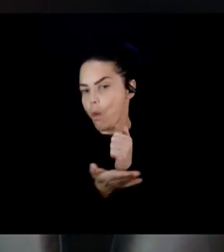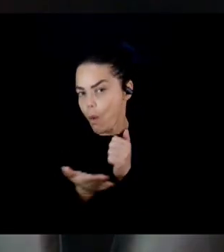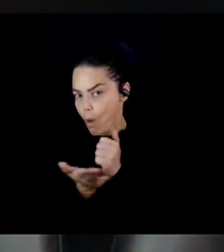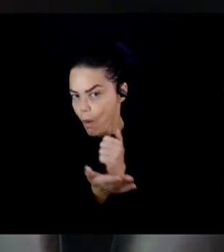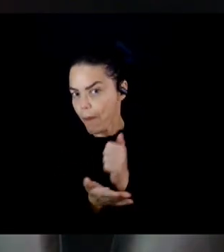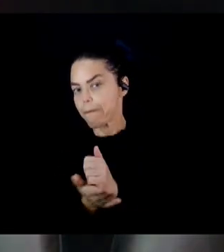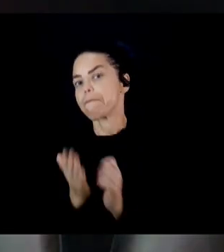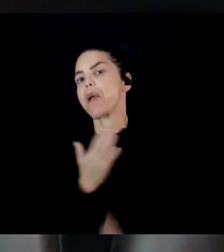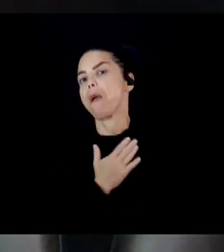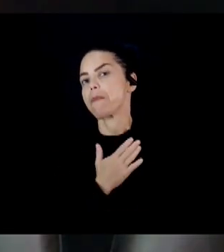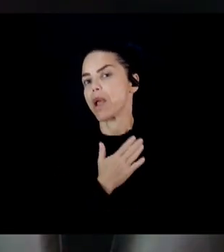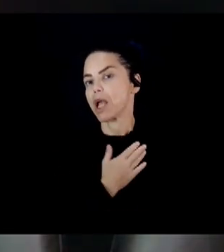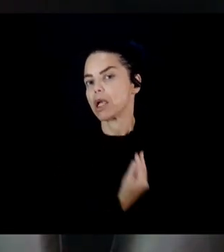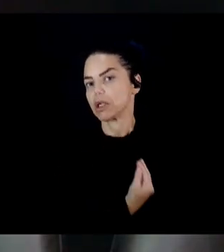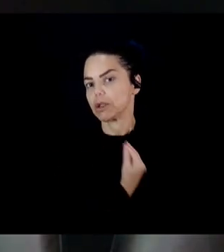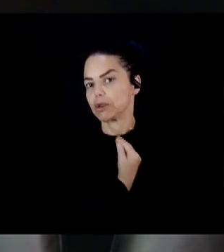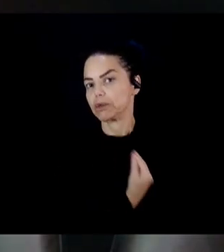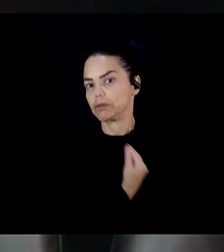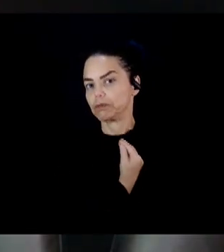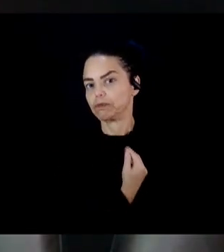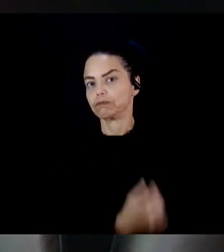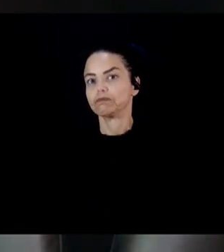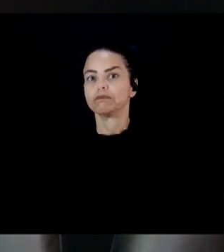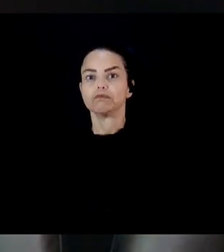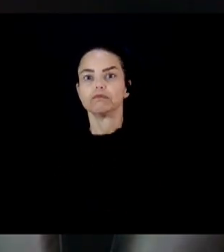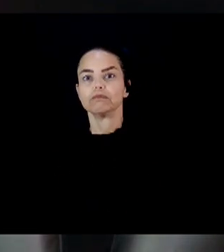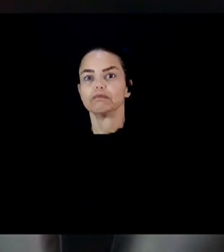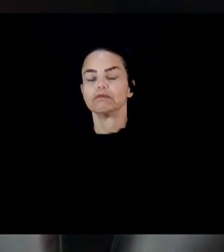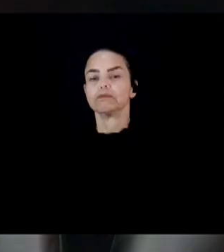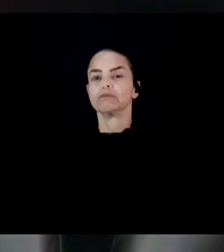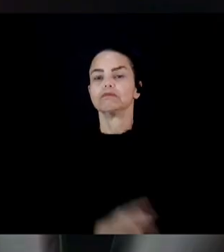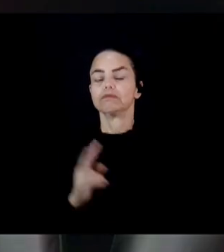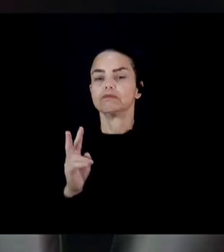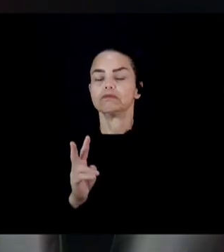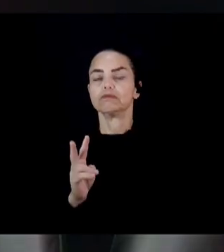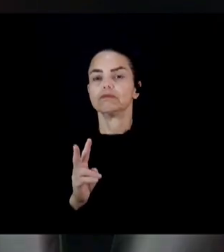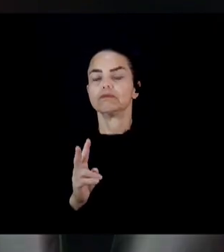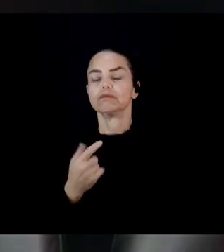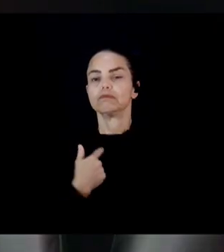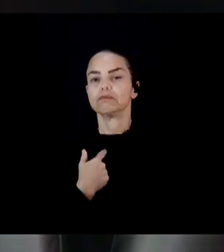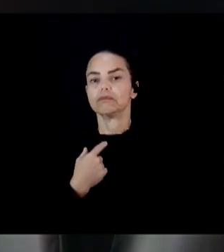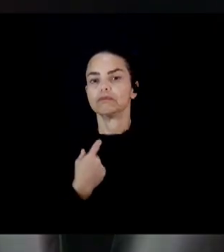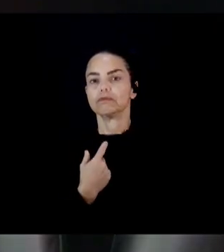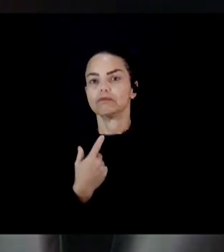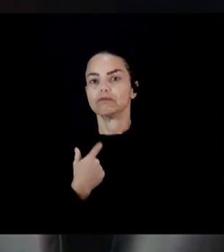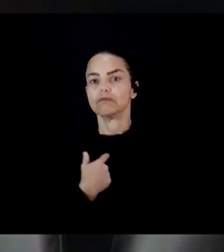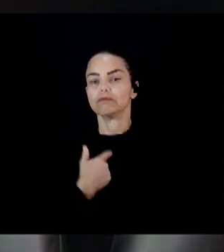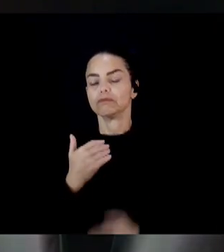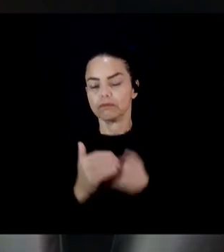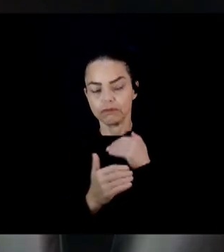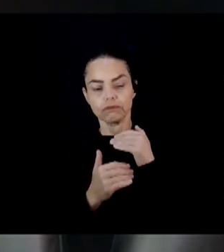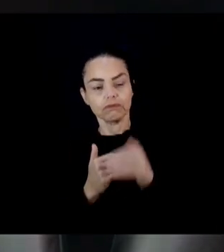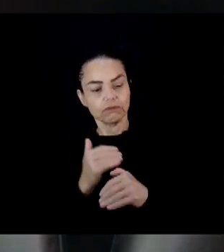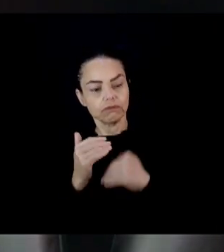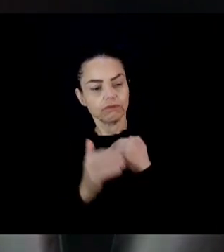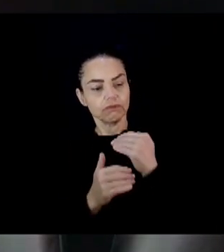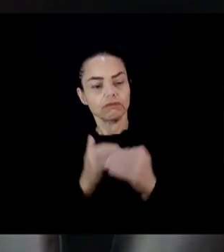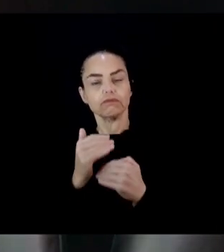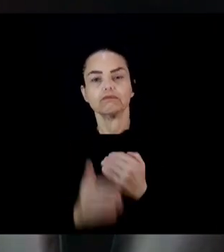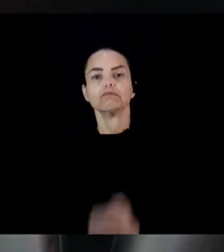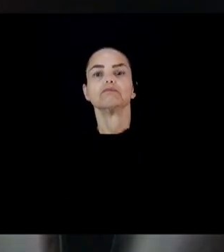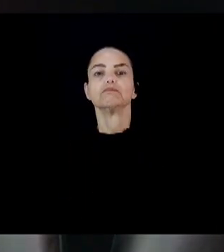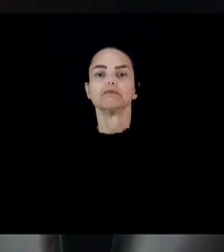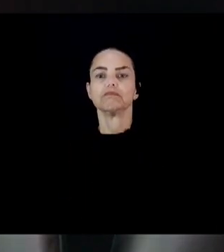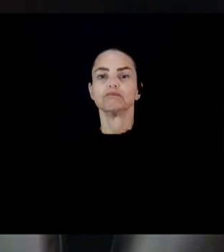vida, né? Essa reserva cognitiva eu vou construindo ao longo do tempo, quando